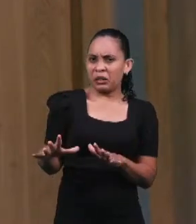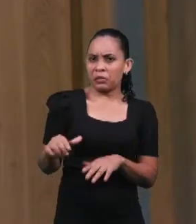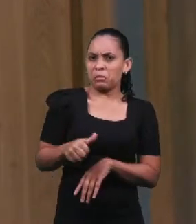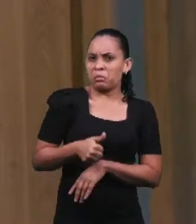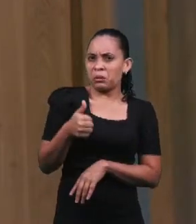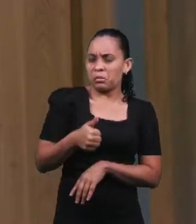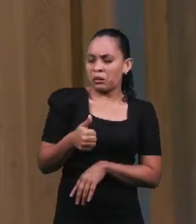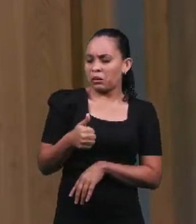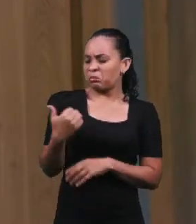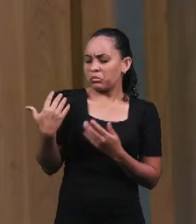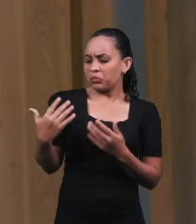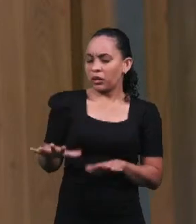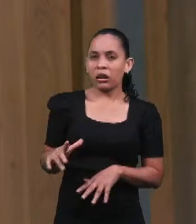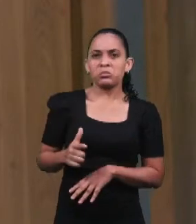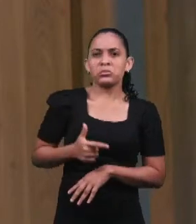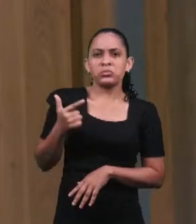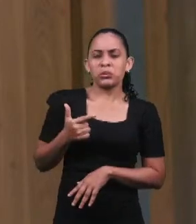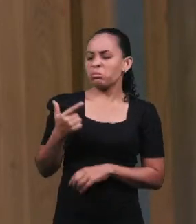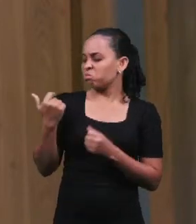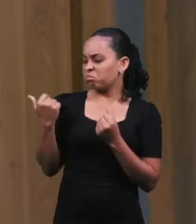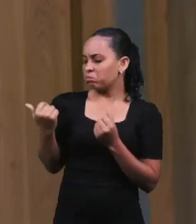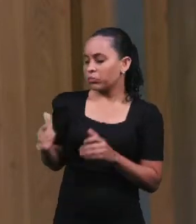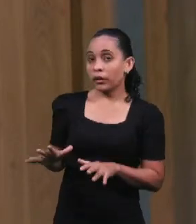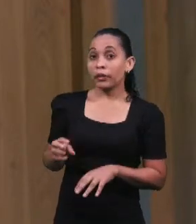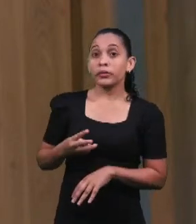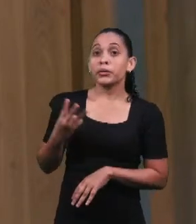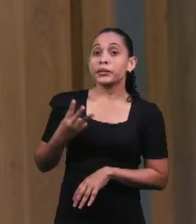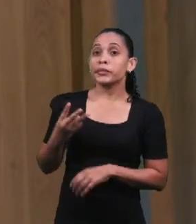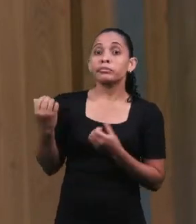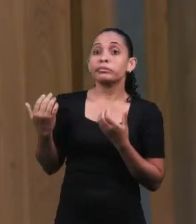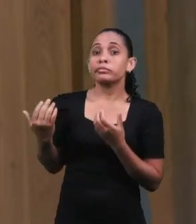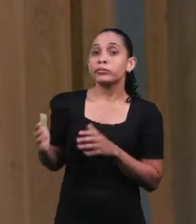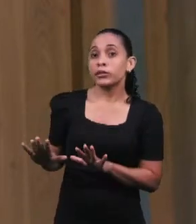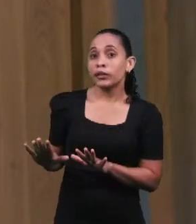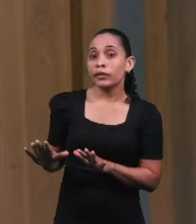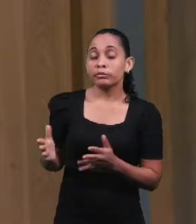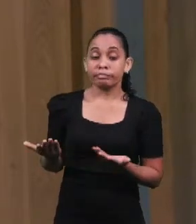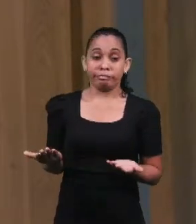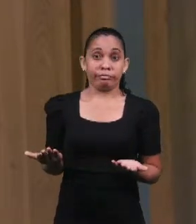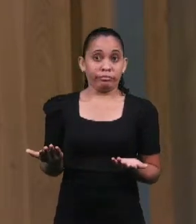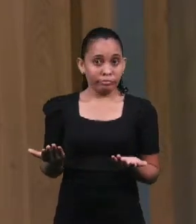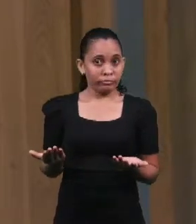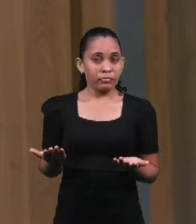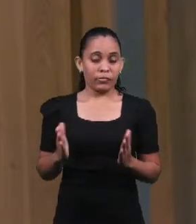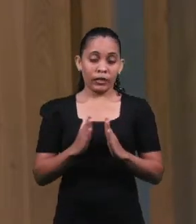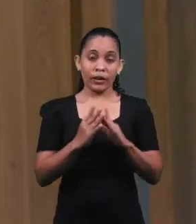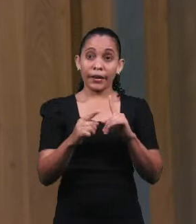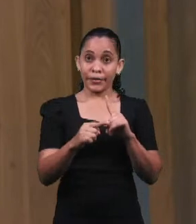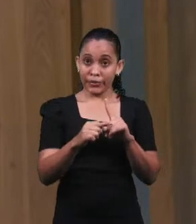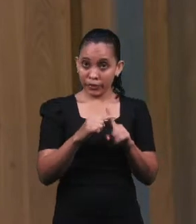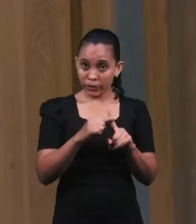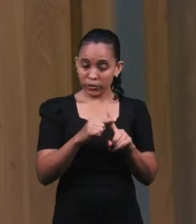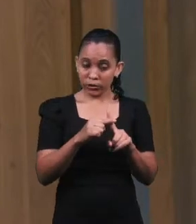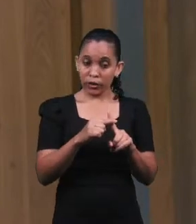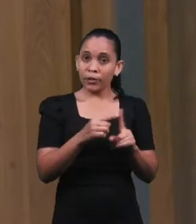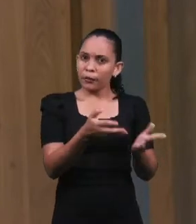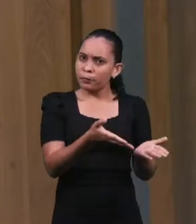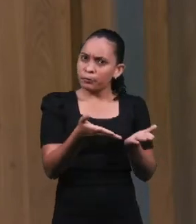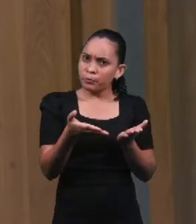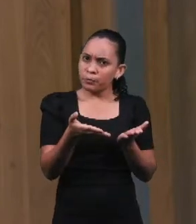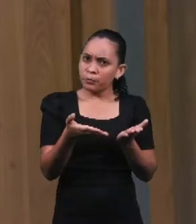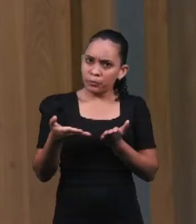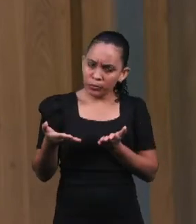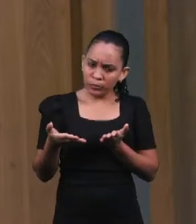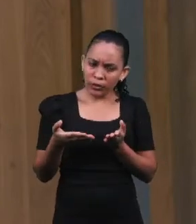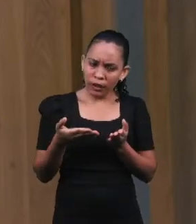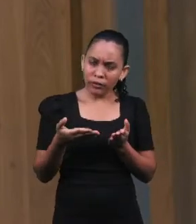veio o segundo, veio o terceiro. Então ali está a identificação da igreja infiel, aquela que recebeu o convite, mas não compareceu